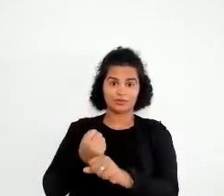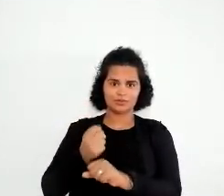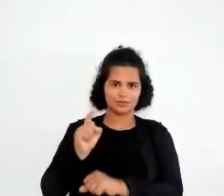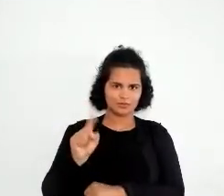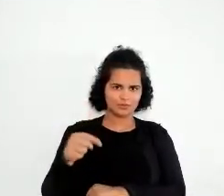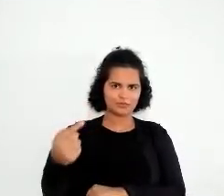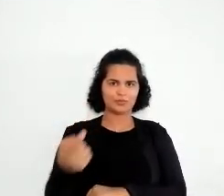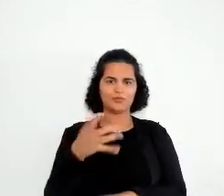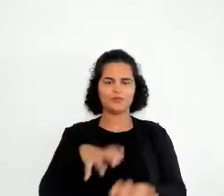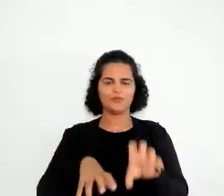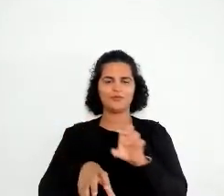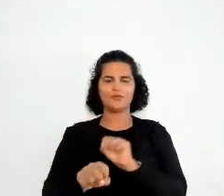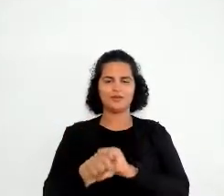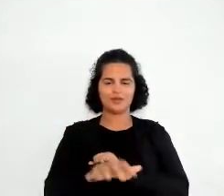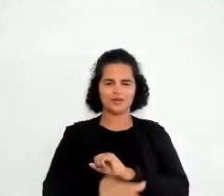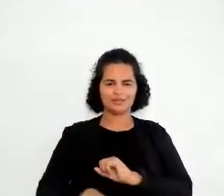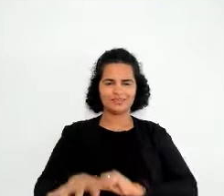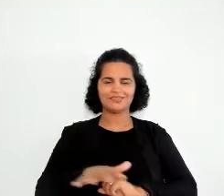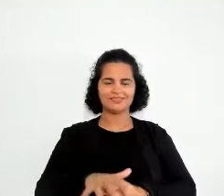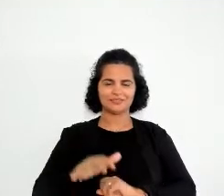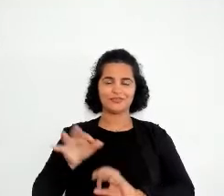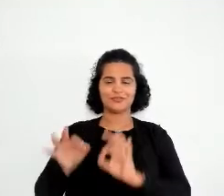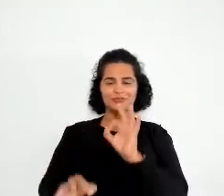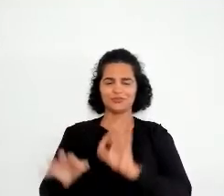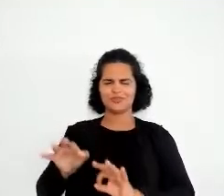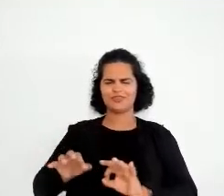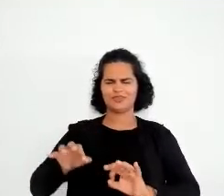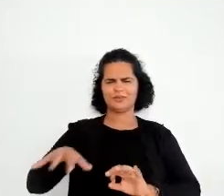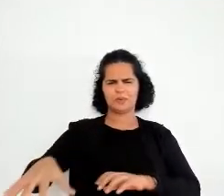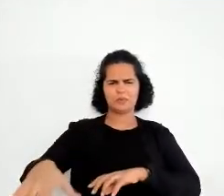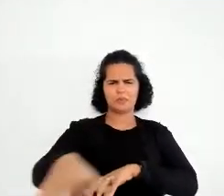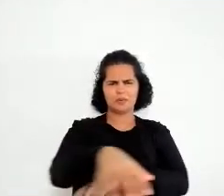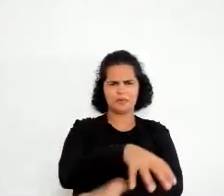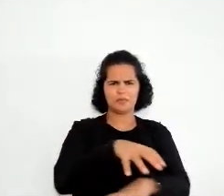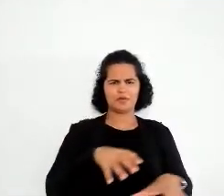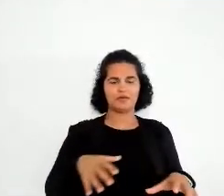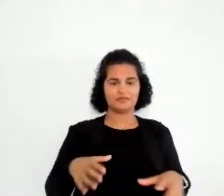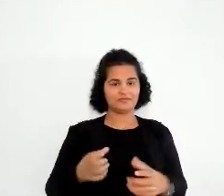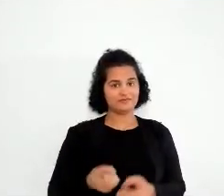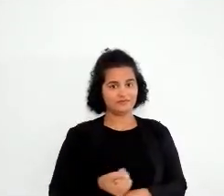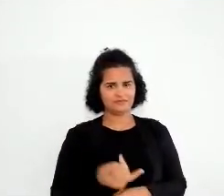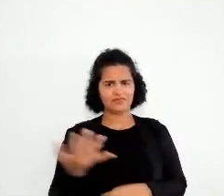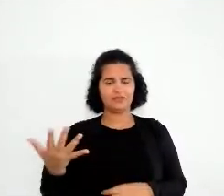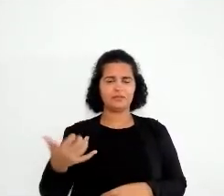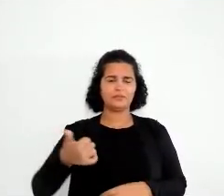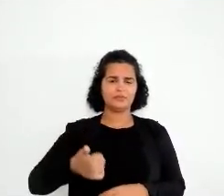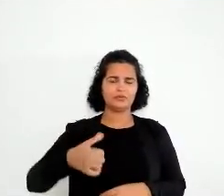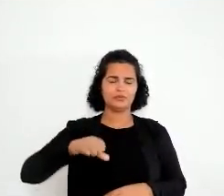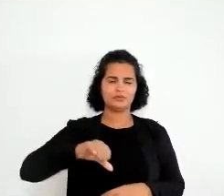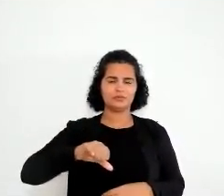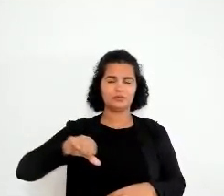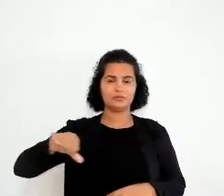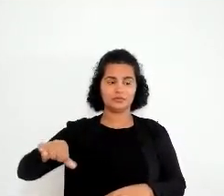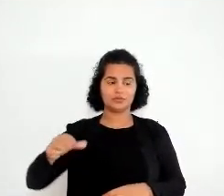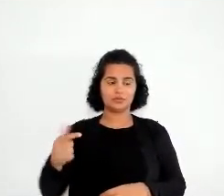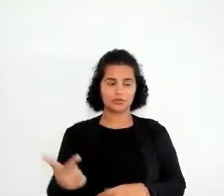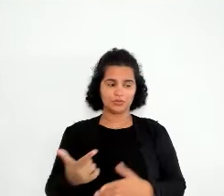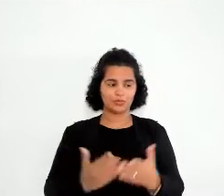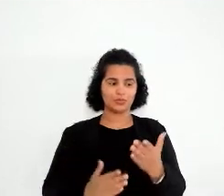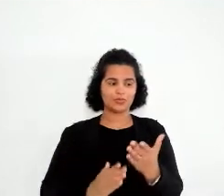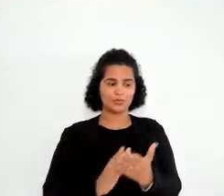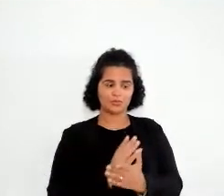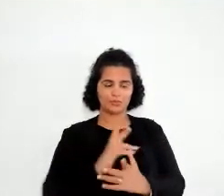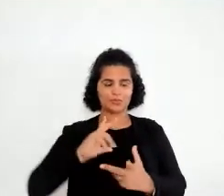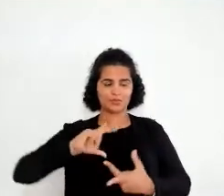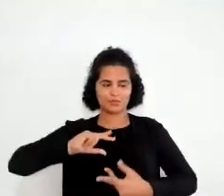Armando Ferreira atuou como juiz em diversas comarcas. Em 1992, foi promovido por merecimento ao